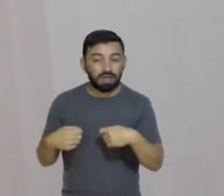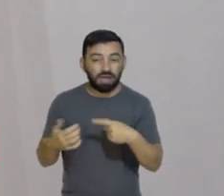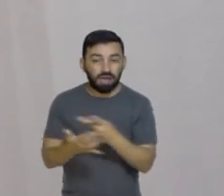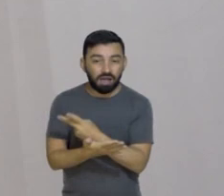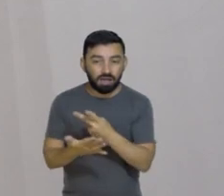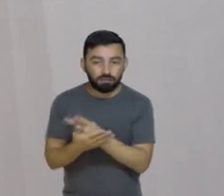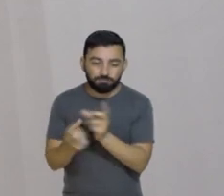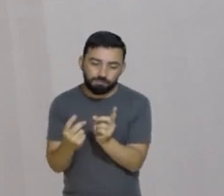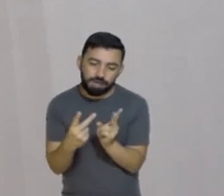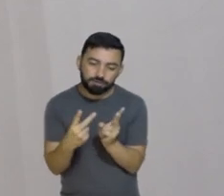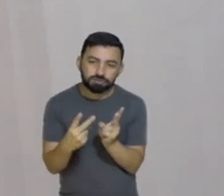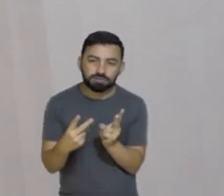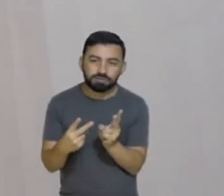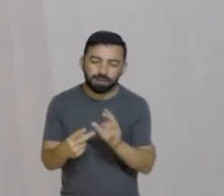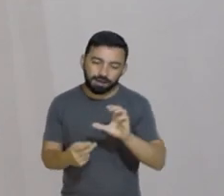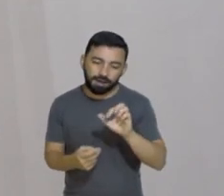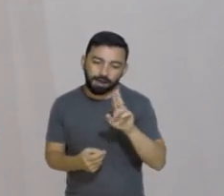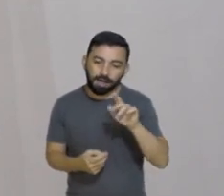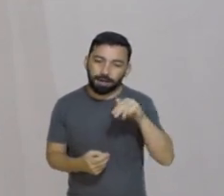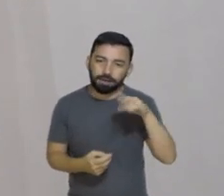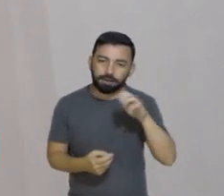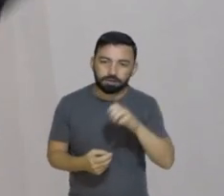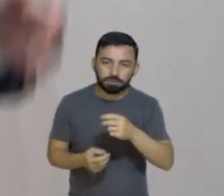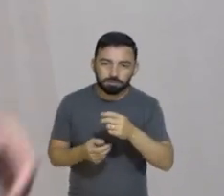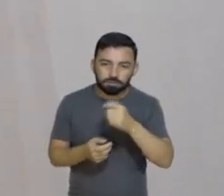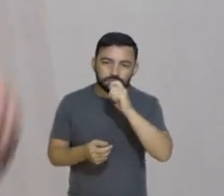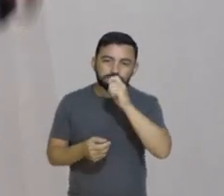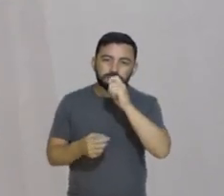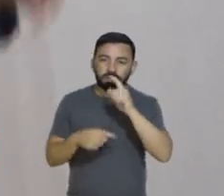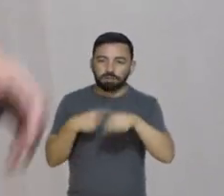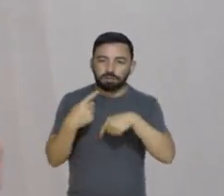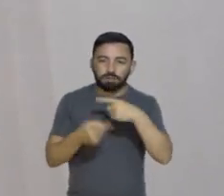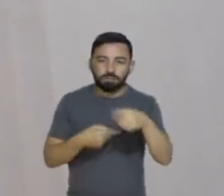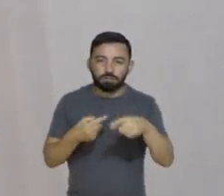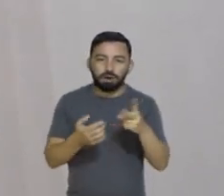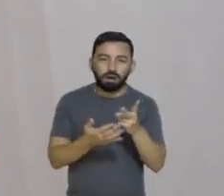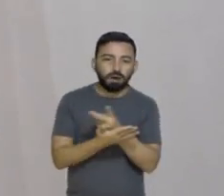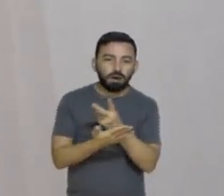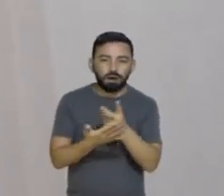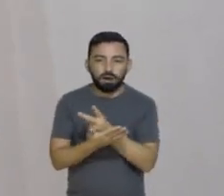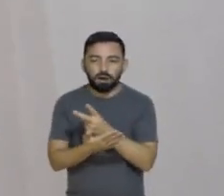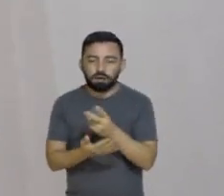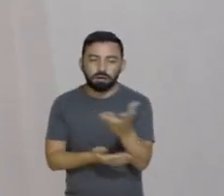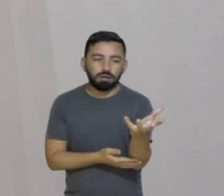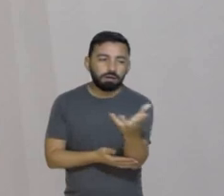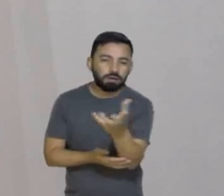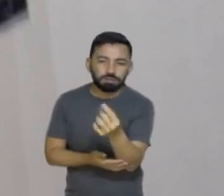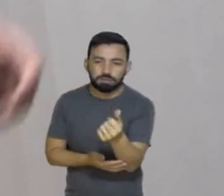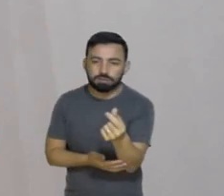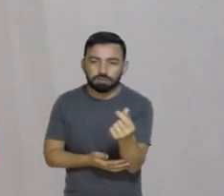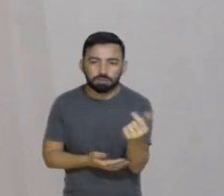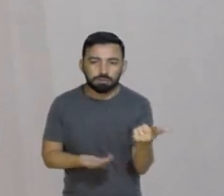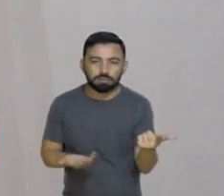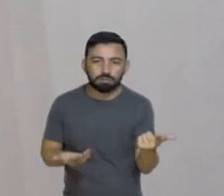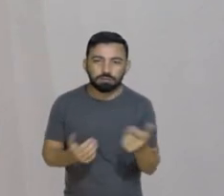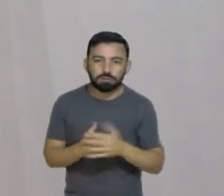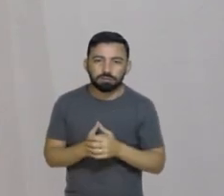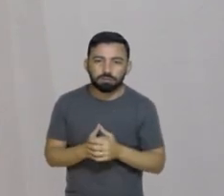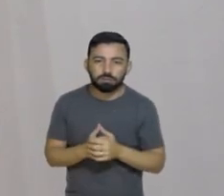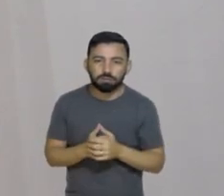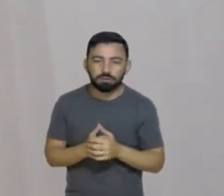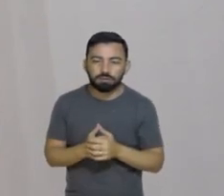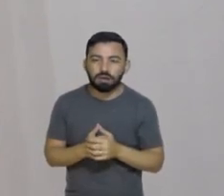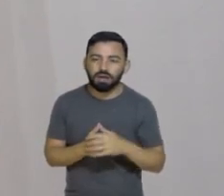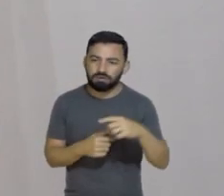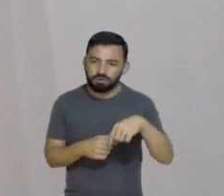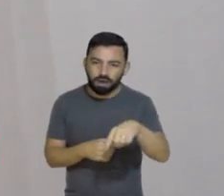um crack, então fuma a primeira pedrada, bom, vira um zumbi, me dão dinheiro, me dão dinheiro, me dão dinheiro, daí pega, leva o